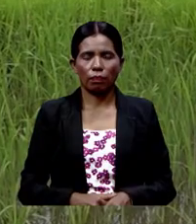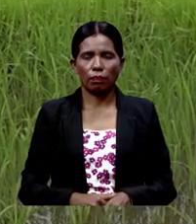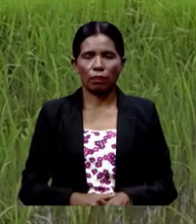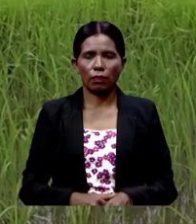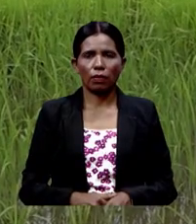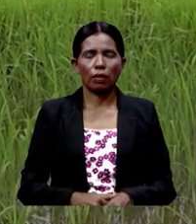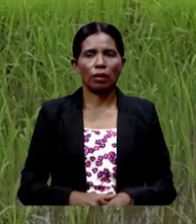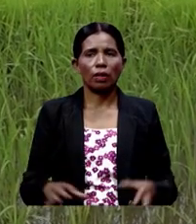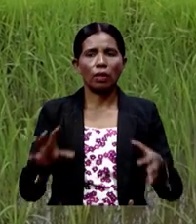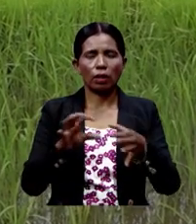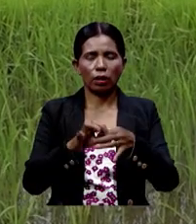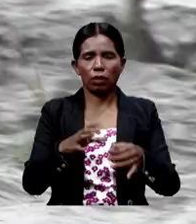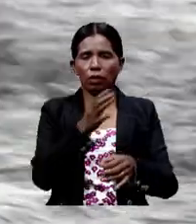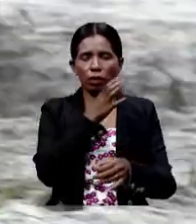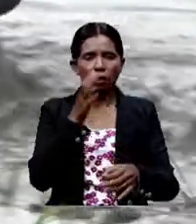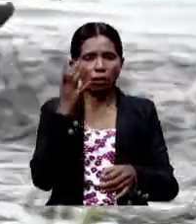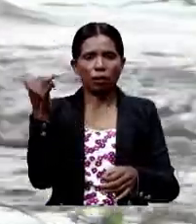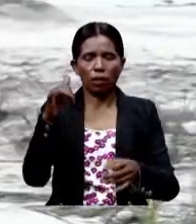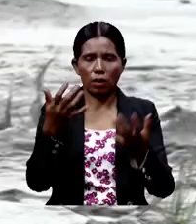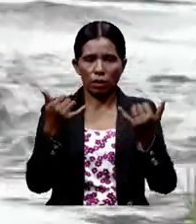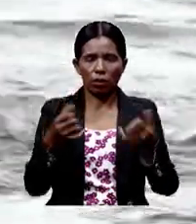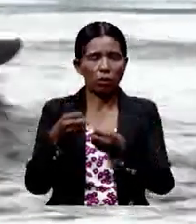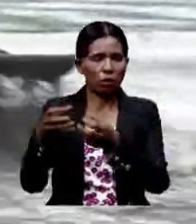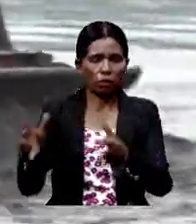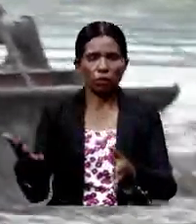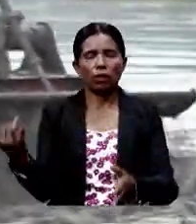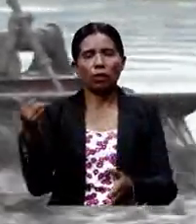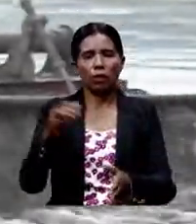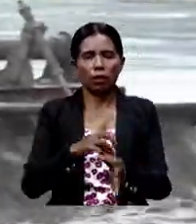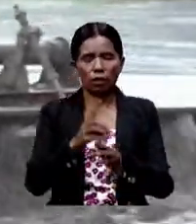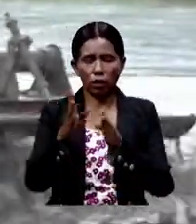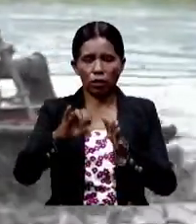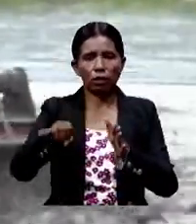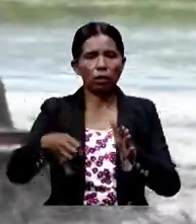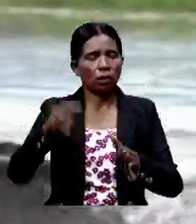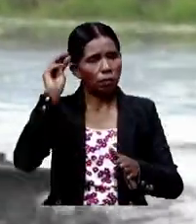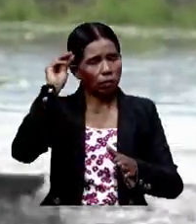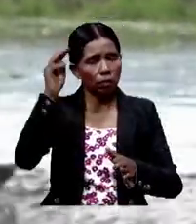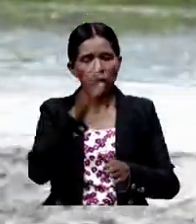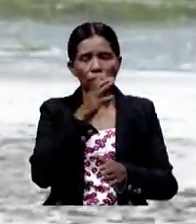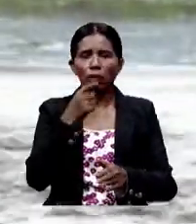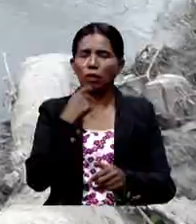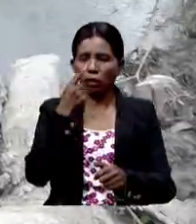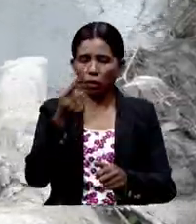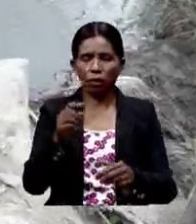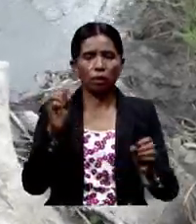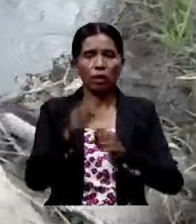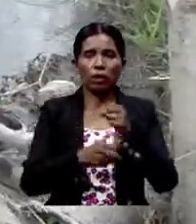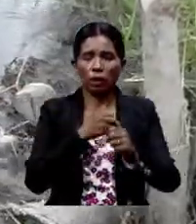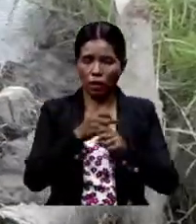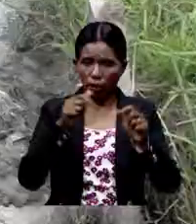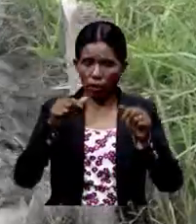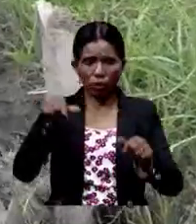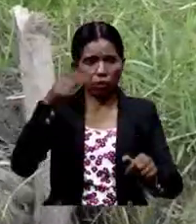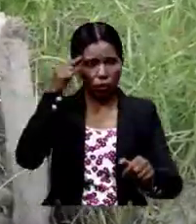Ligado ao áreas agrícolas Siranebe, Macaoras ne abandonado hela, diretor-geral do Ministério da Agricultura HTT, e atinane,